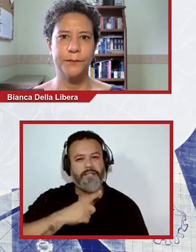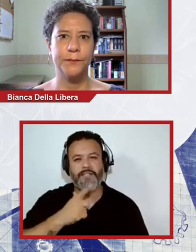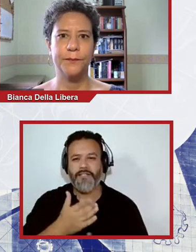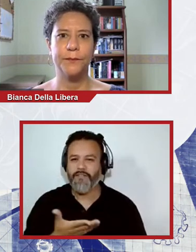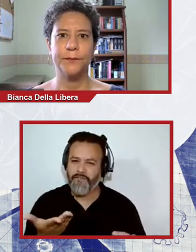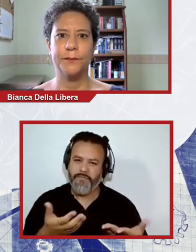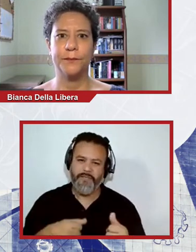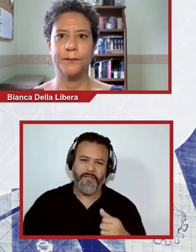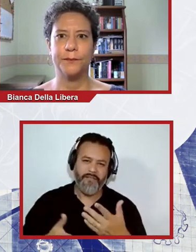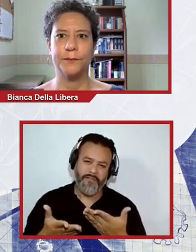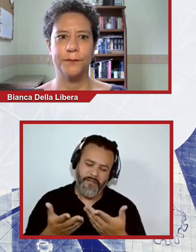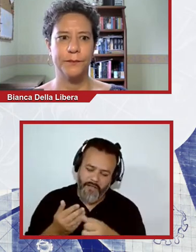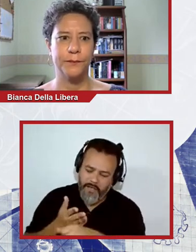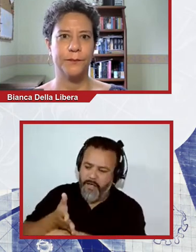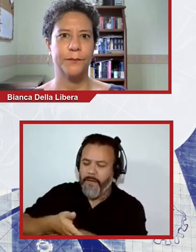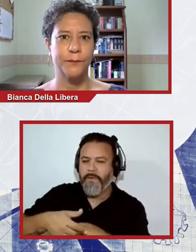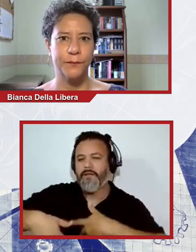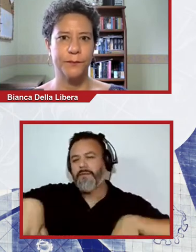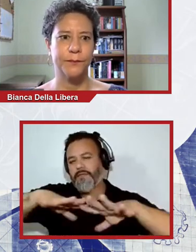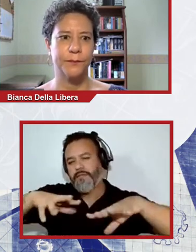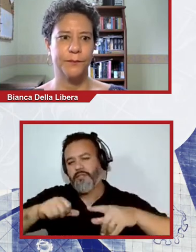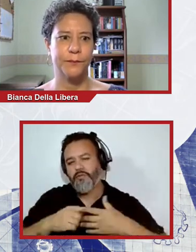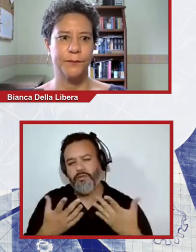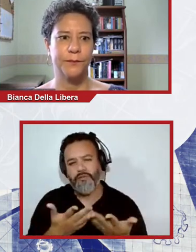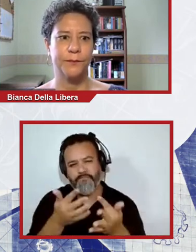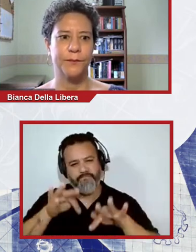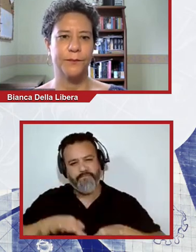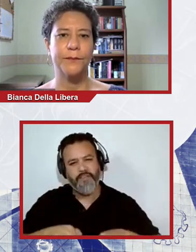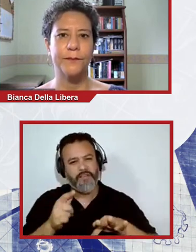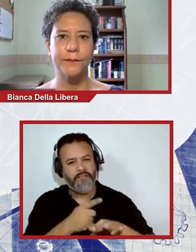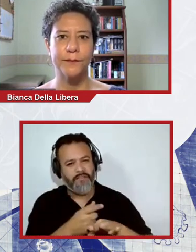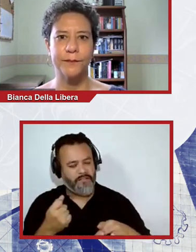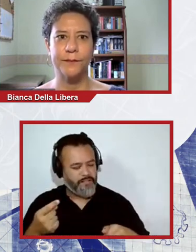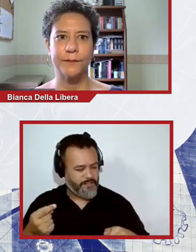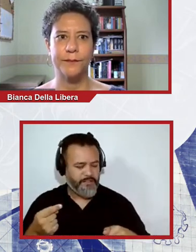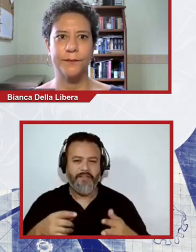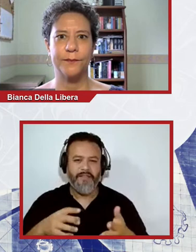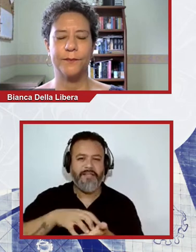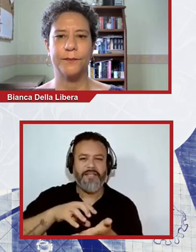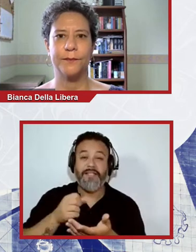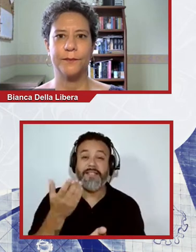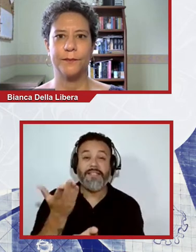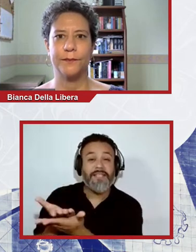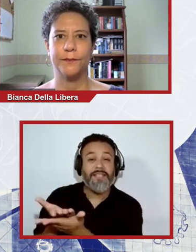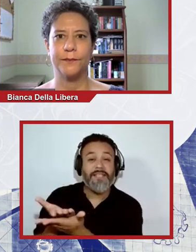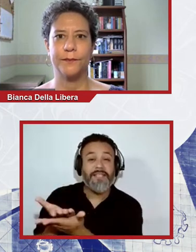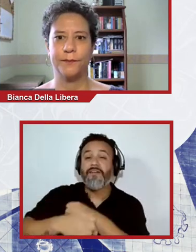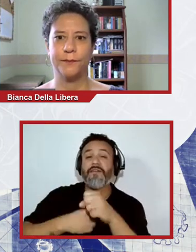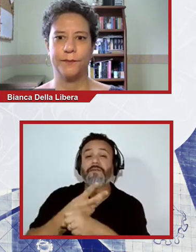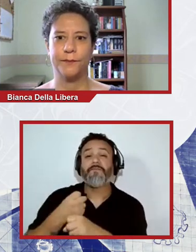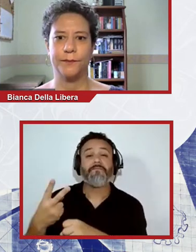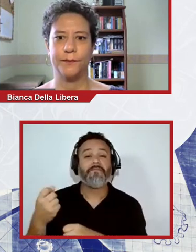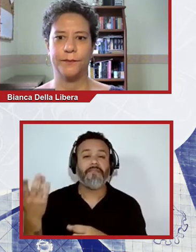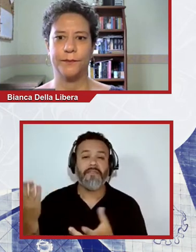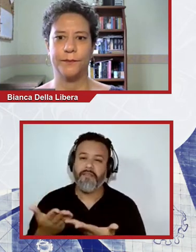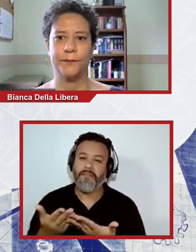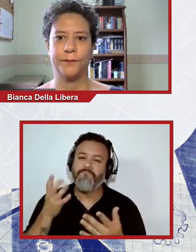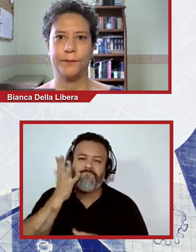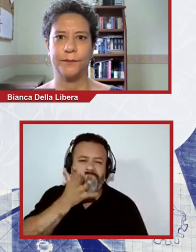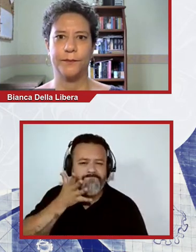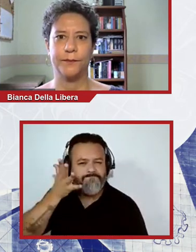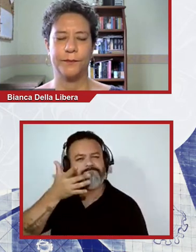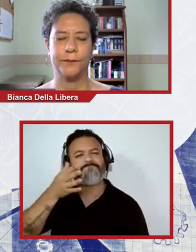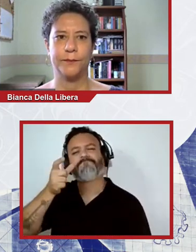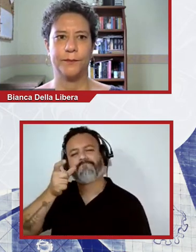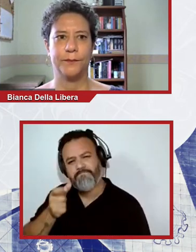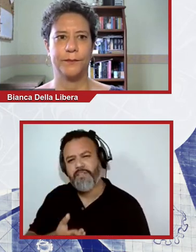aqui. Eu acho que a gente encerrou com chave de ouro nossa sessão do Centro de Estudos de 2022. Palestras extremamente interessantes.